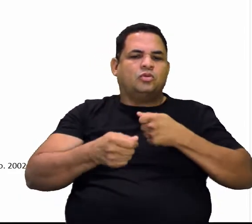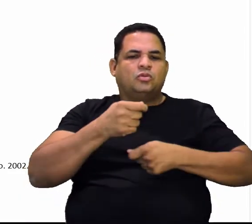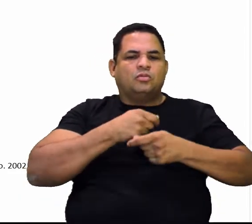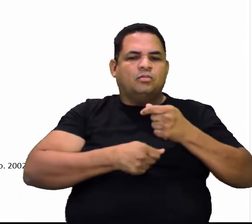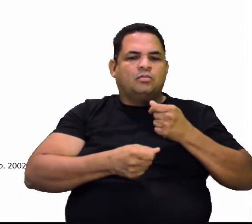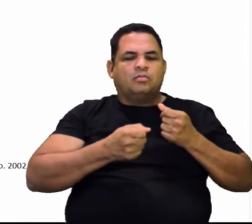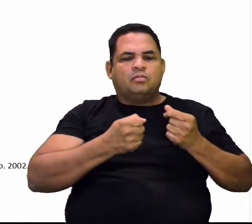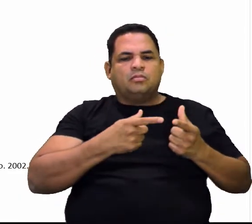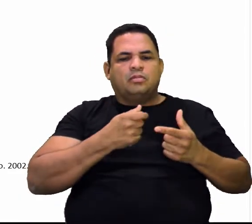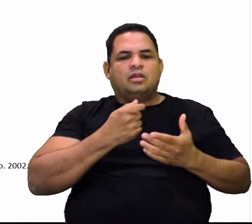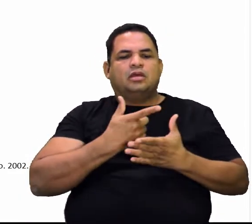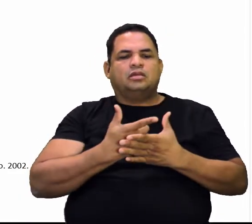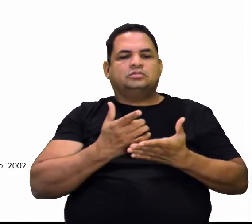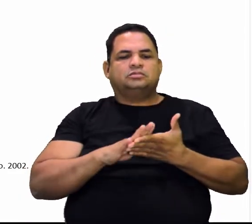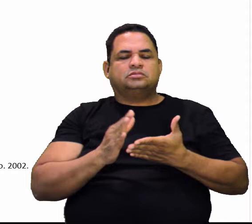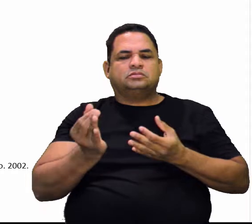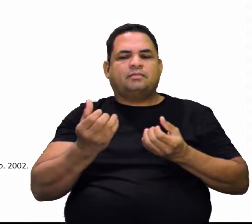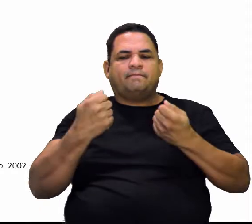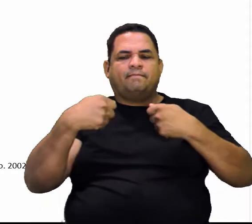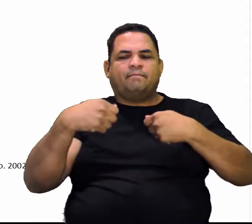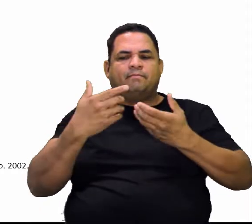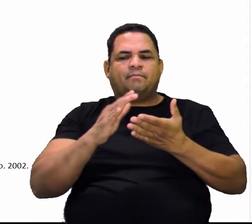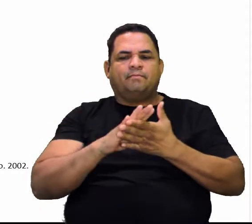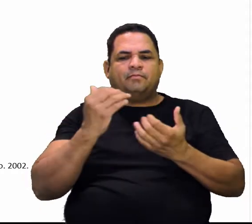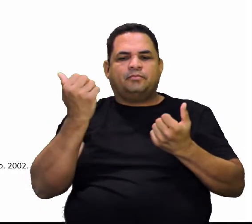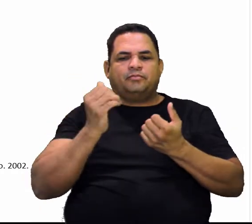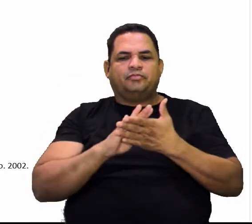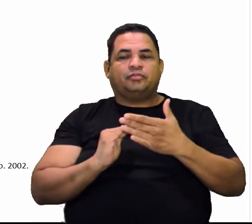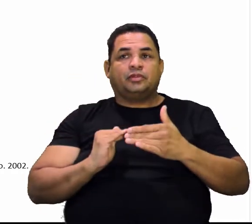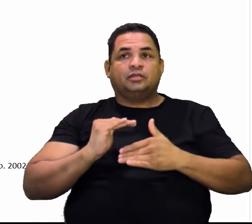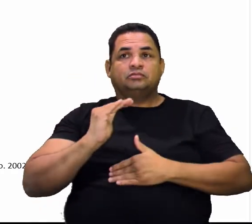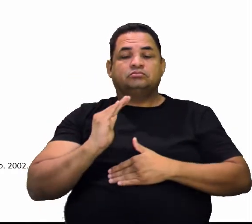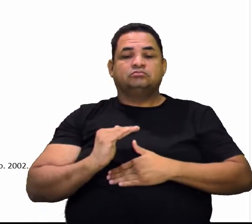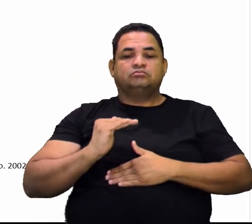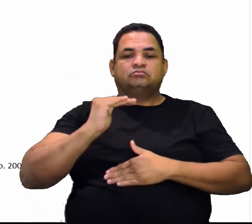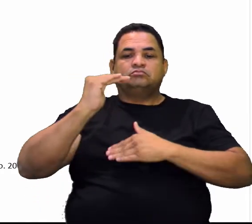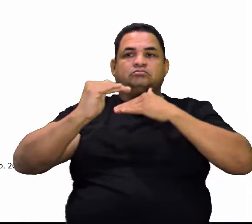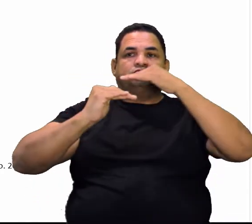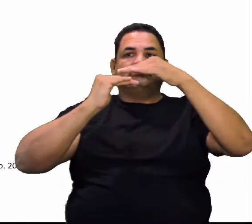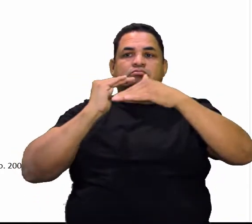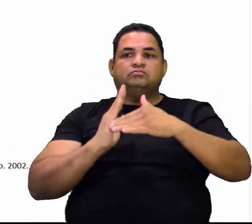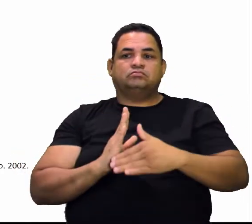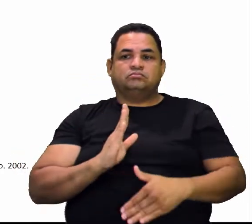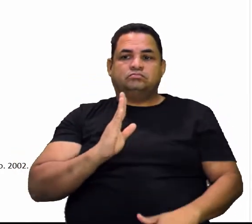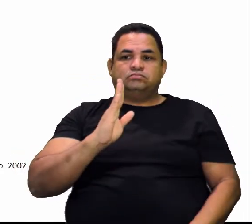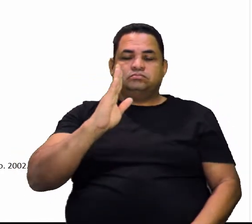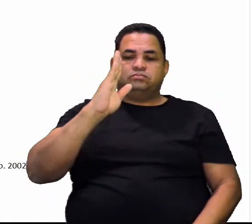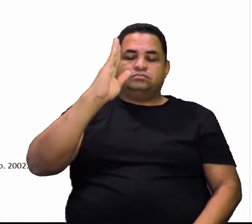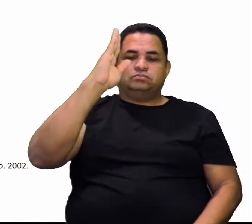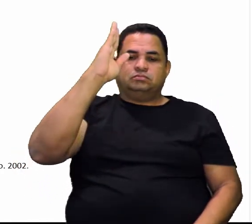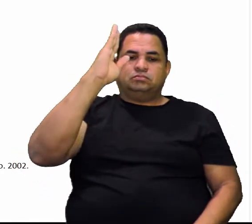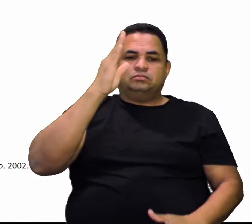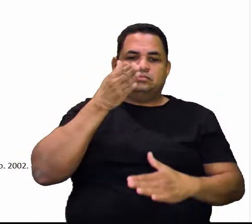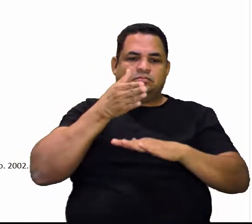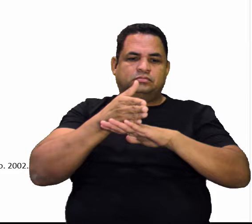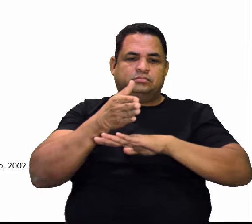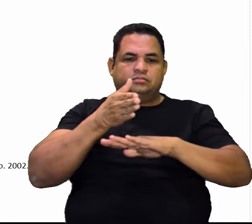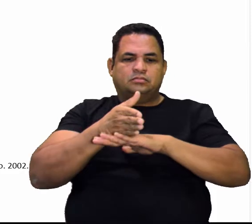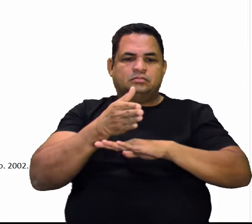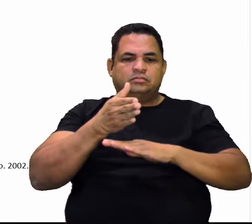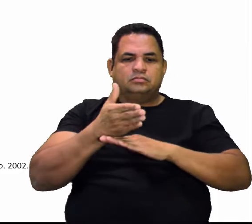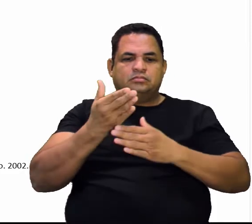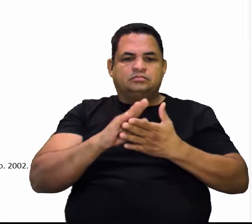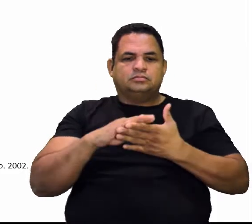enriquecer? Então, esses plebeus, eles poderiam subir socialmente, eles poderiam